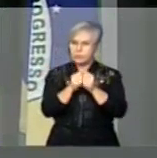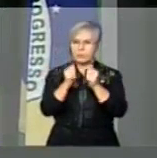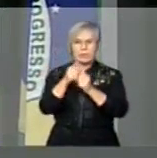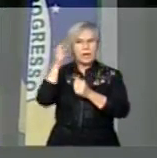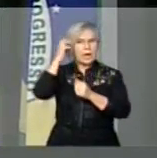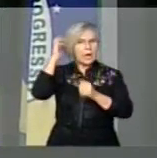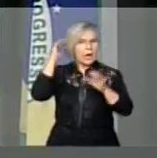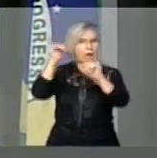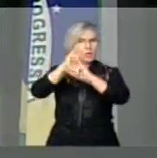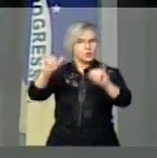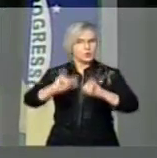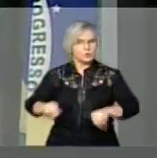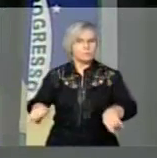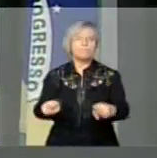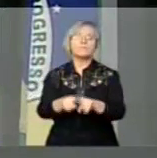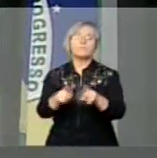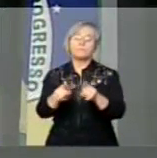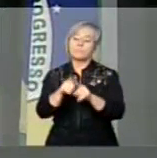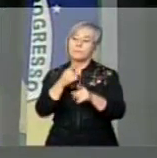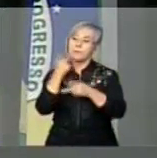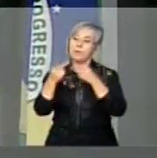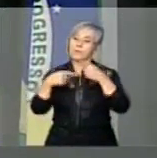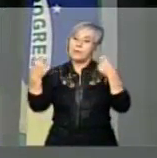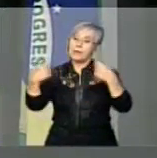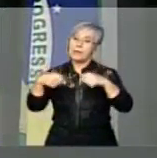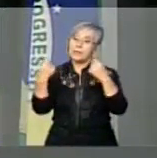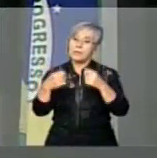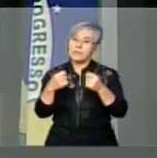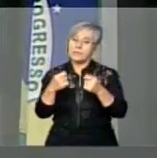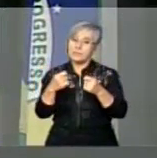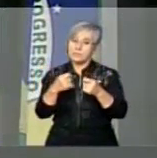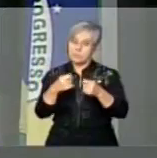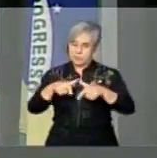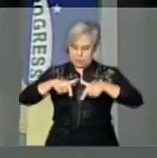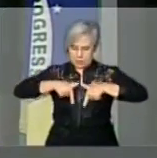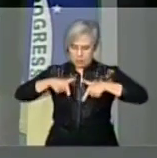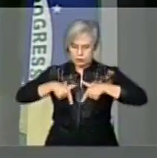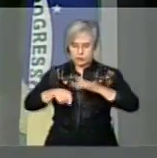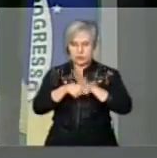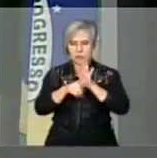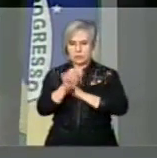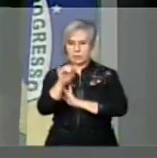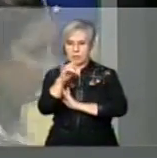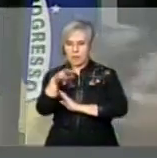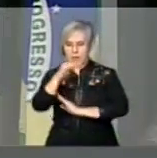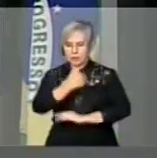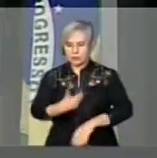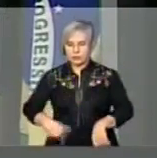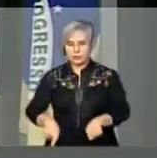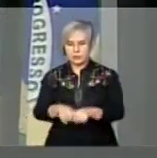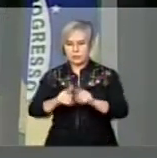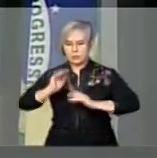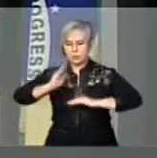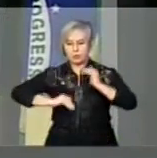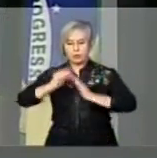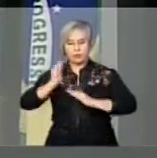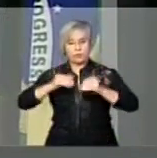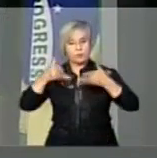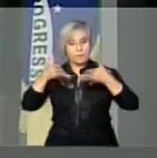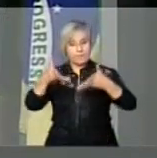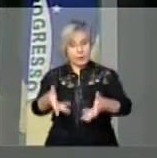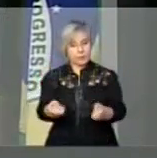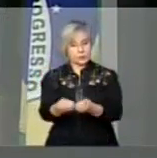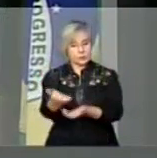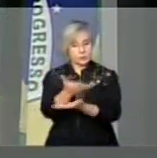radiodifusão. Estabelece-se a necessidade de credenciamento de agentes públicos e demais profissionais envolvidos para acesso